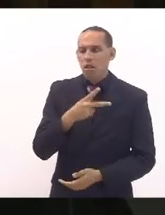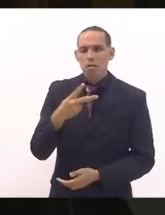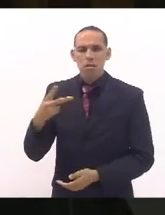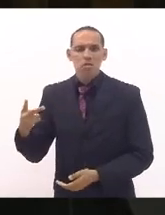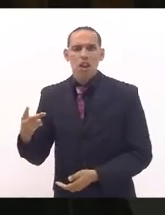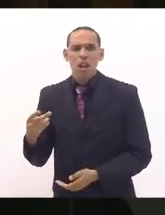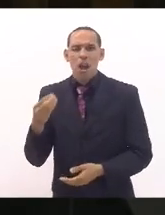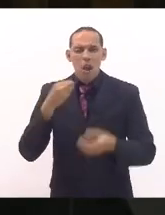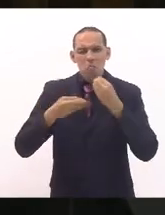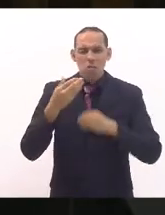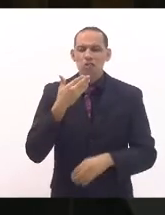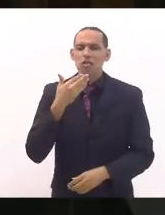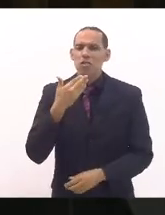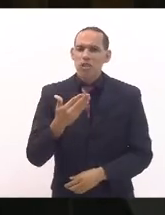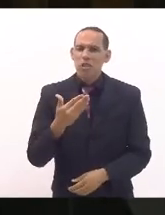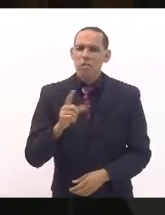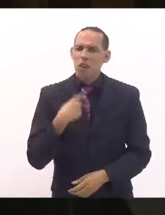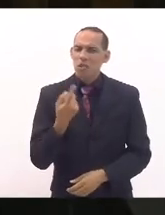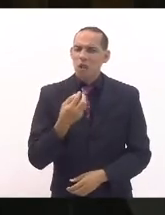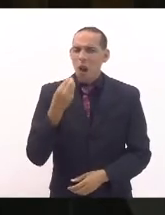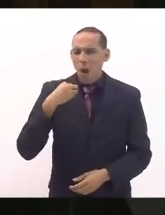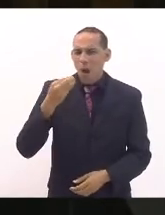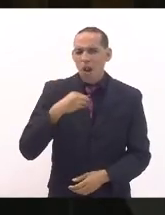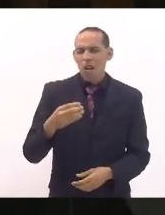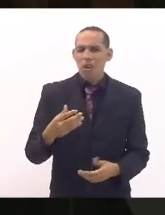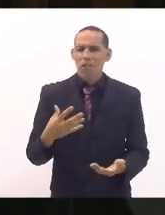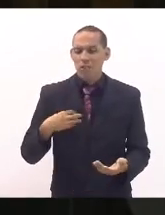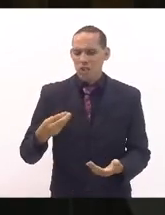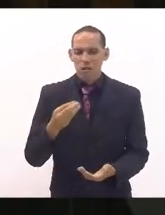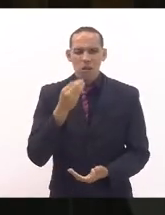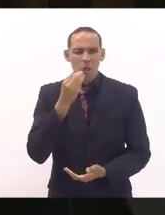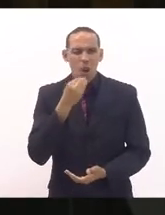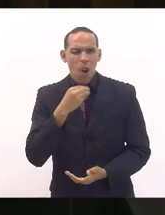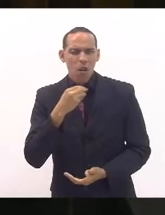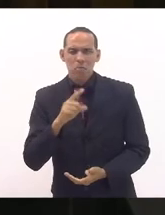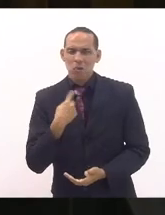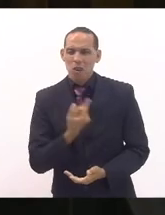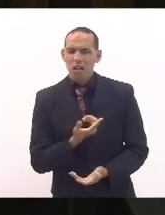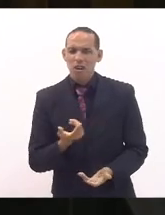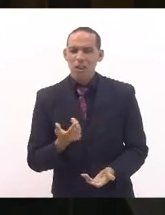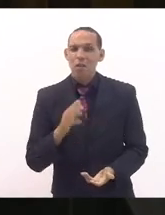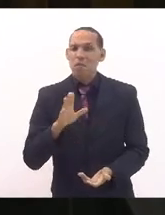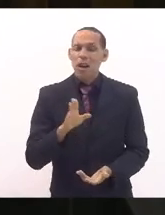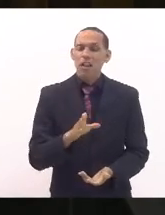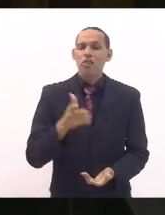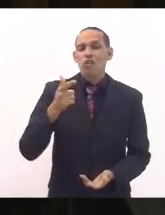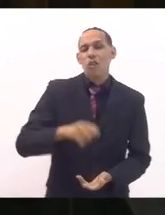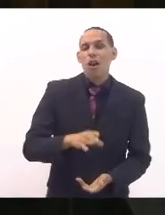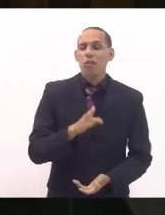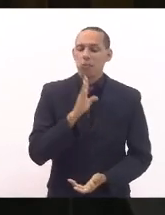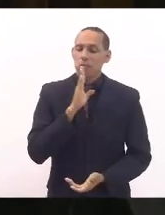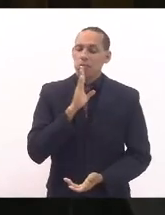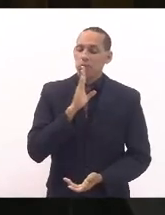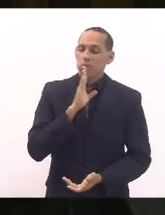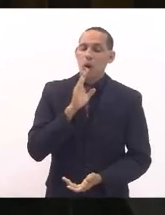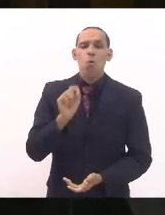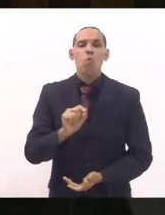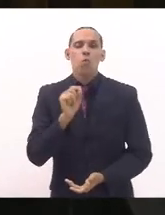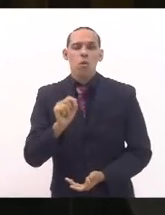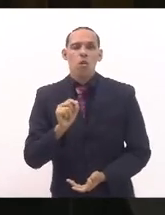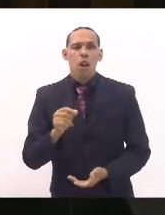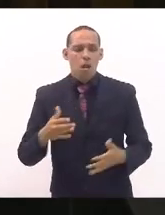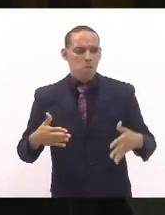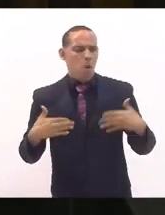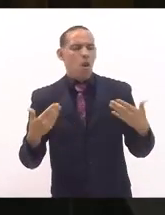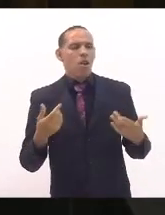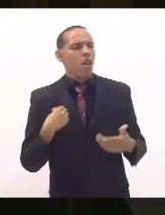tipo de alimento os nossos filhos vão consumir, quando, na verdade, se calam, mais uma vez, na indignação seletiva, quando eu